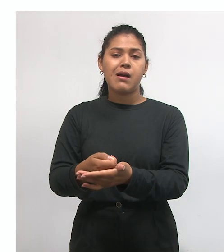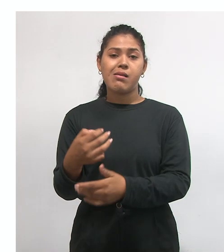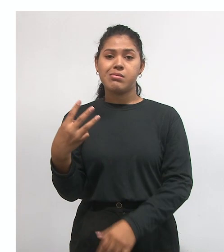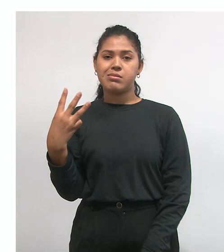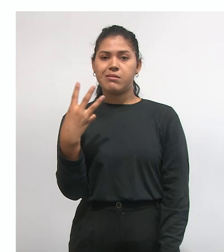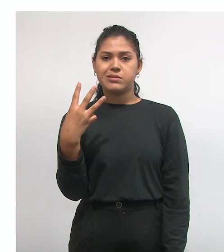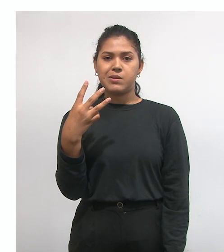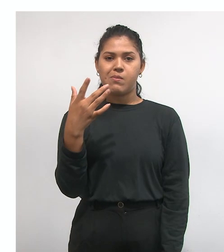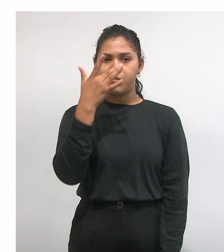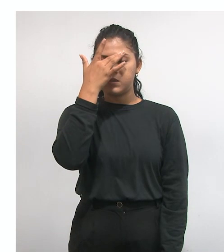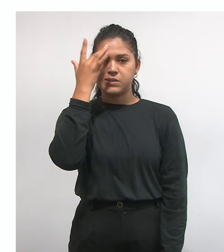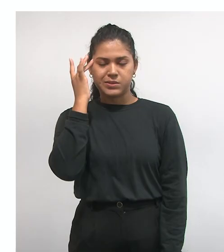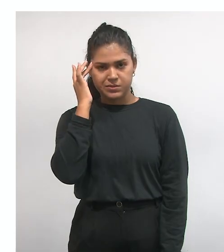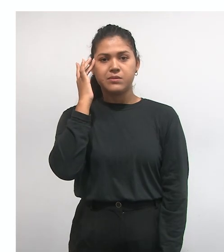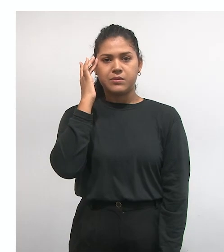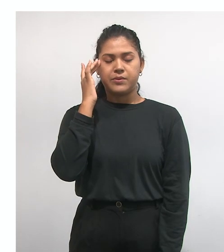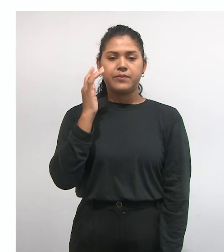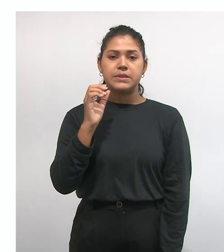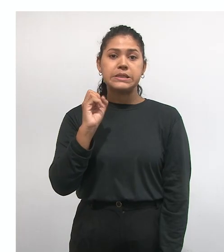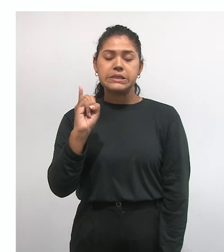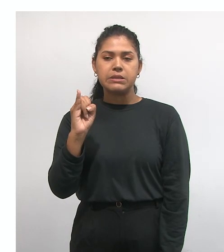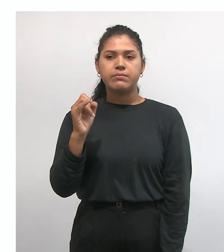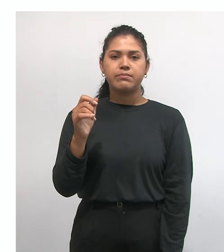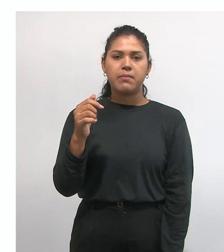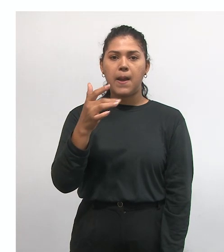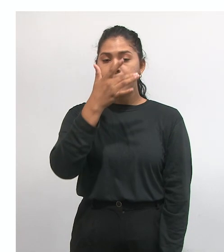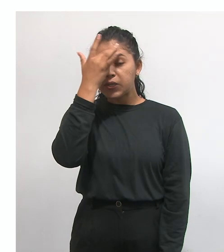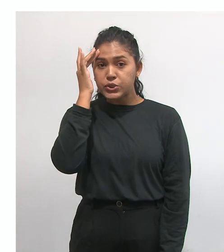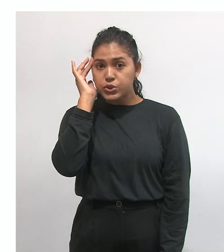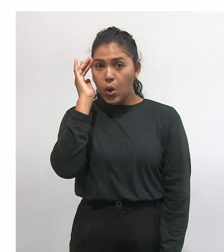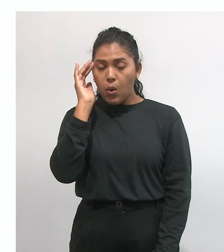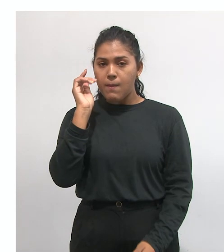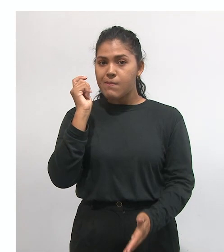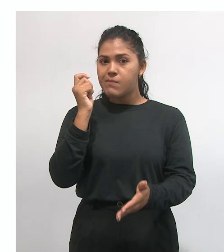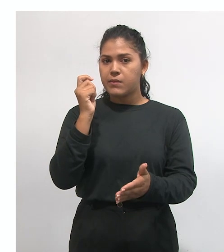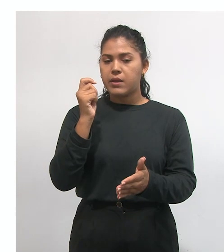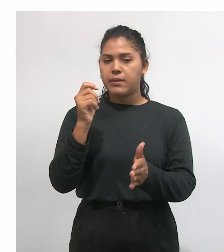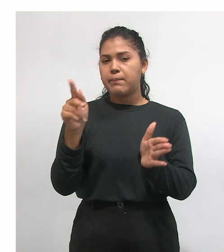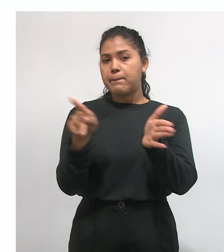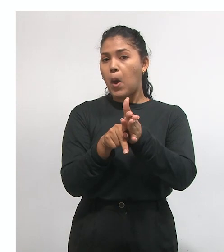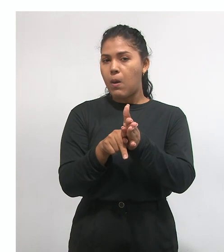de exigência do cumprimento da obrigação principal pelo contribuinte, respondem